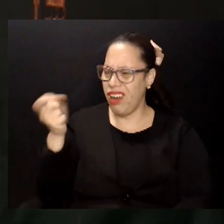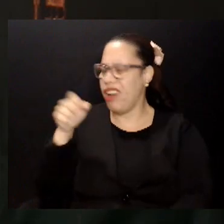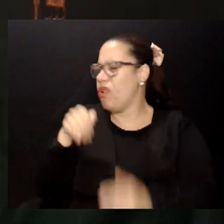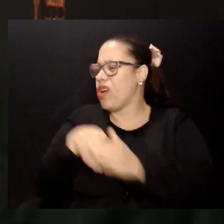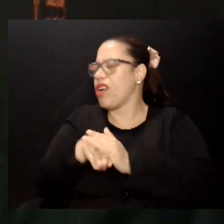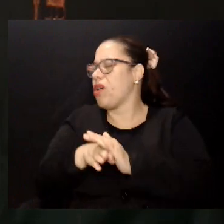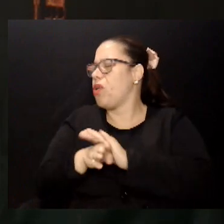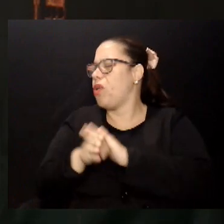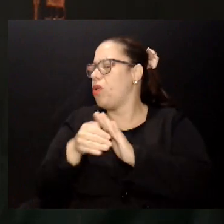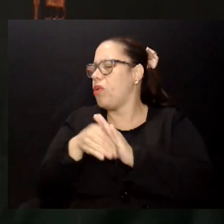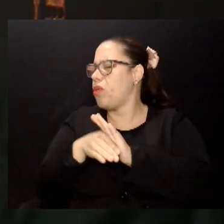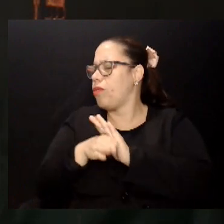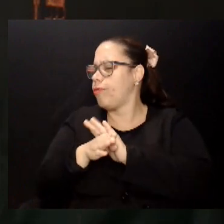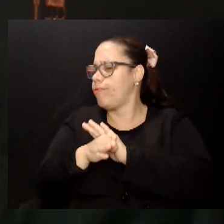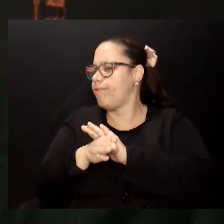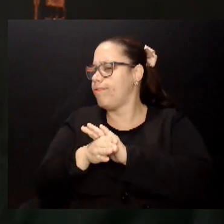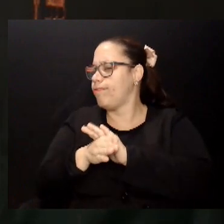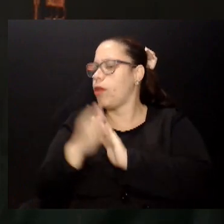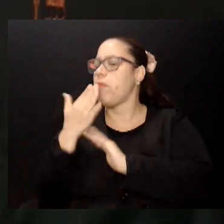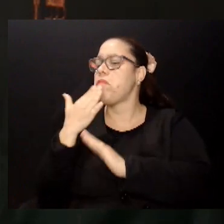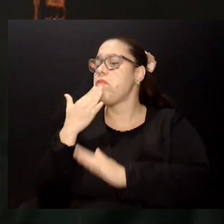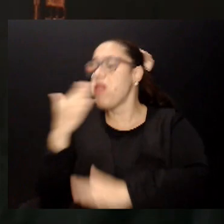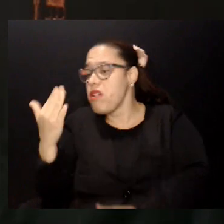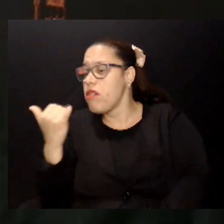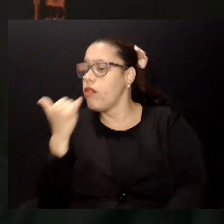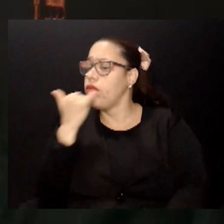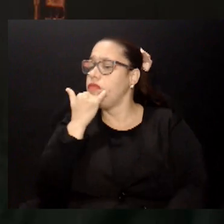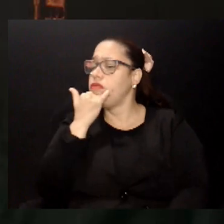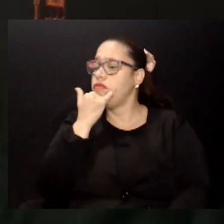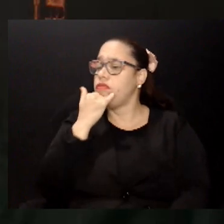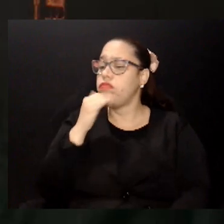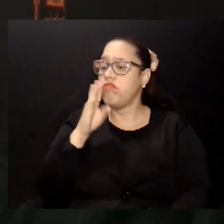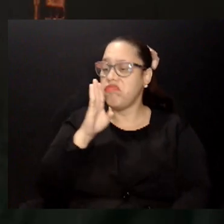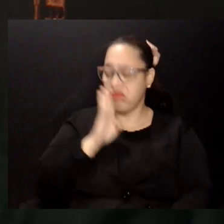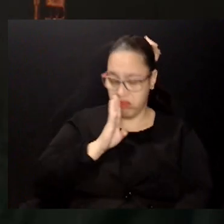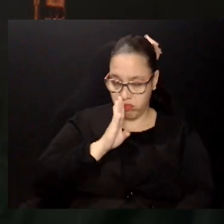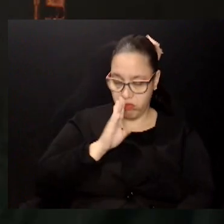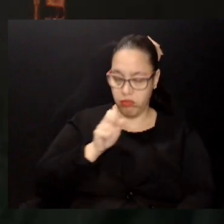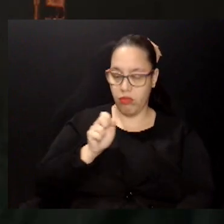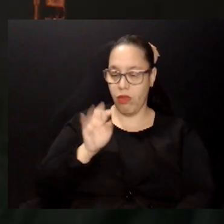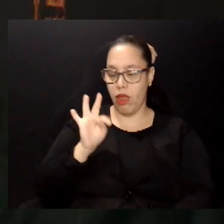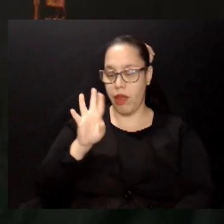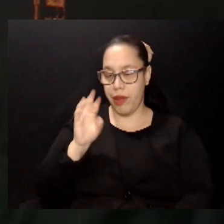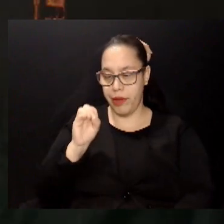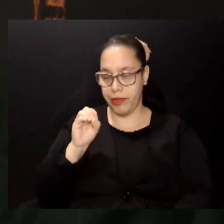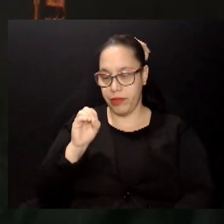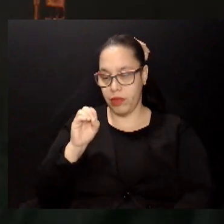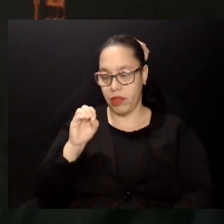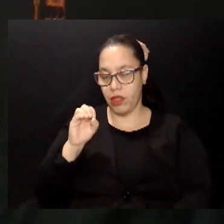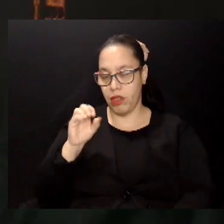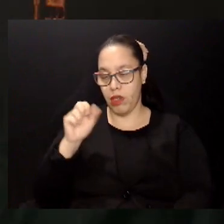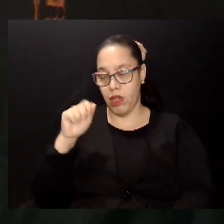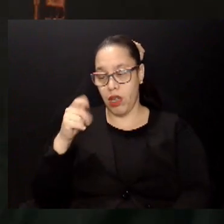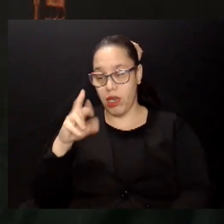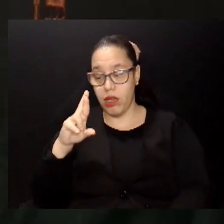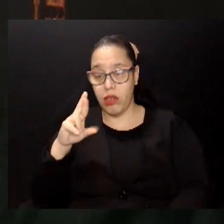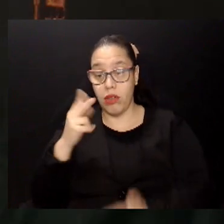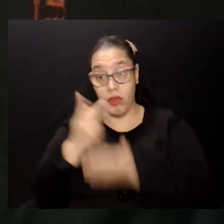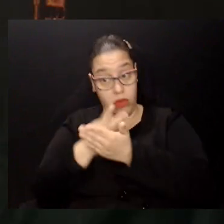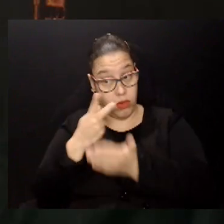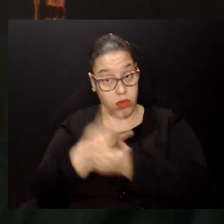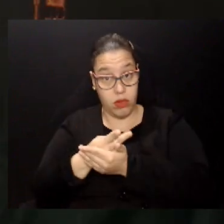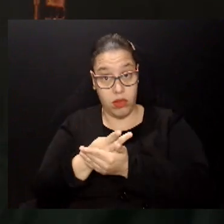a pedir desculpas, tipo, se anular mesmo, se autoanular, porque você invalida o que você fez. De repente, existe